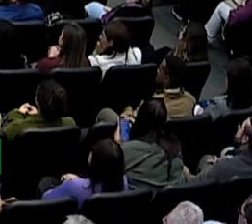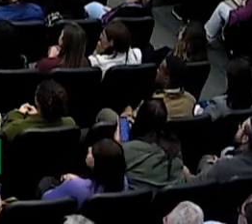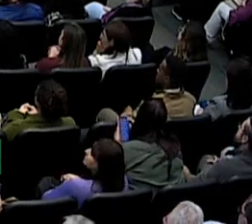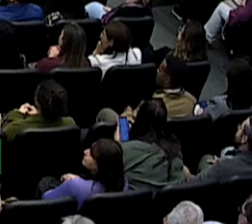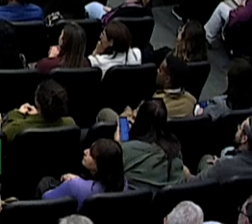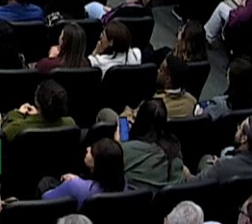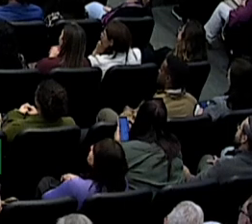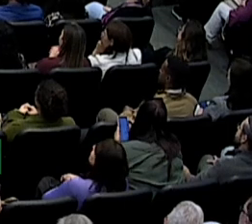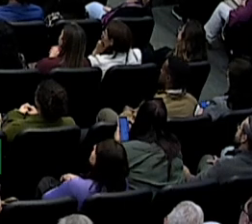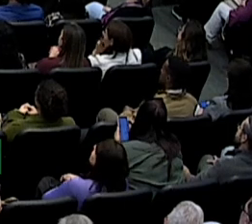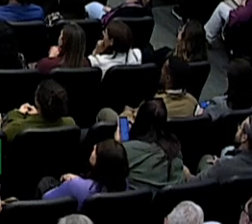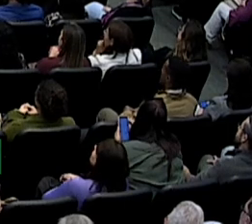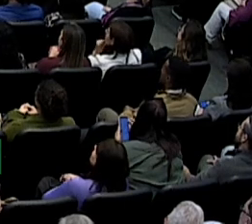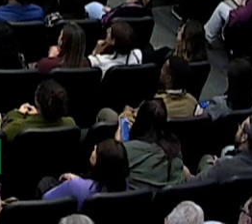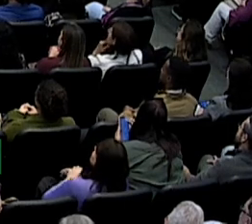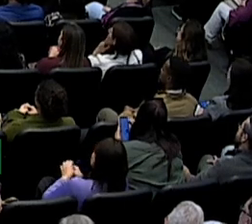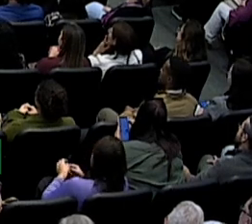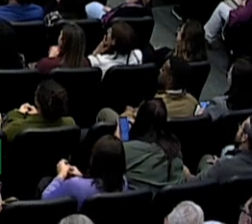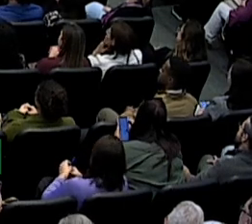Boa tarde, gente.